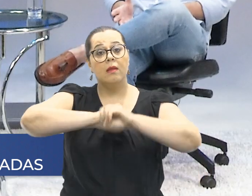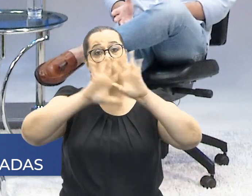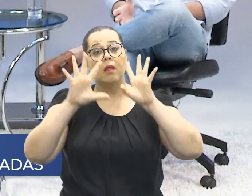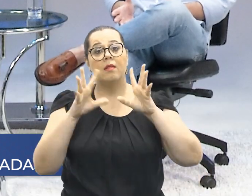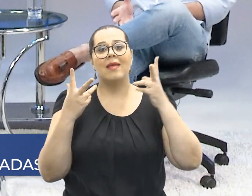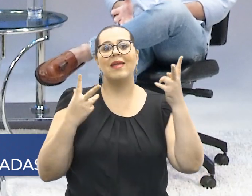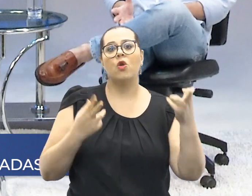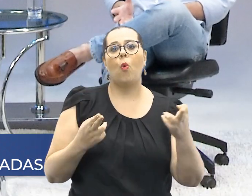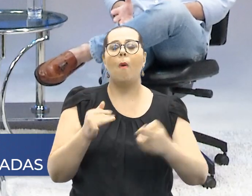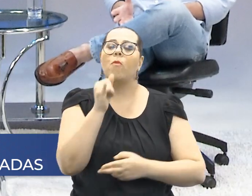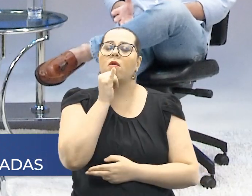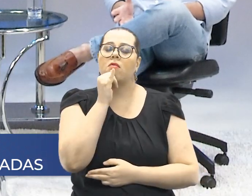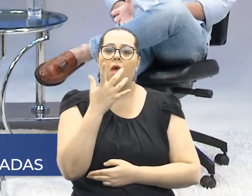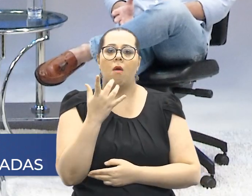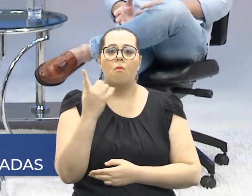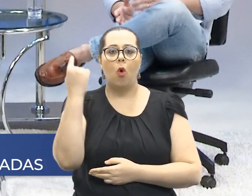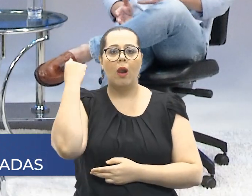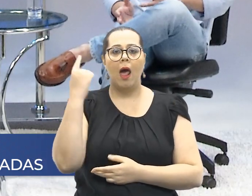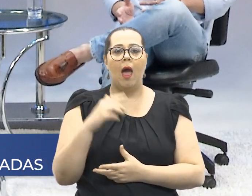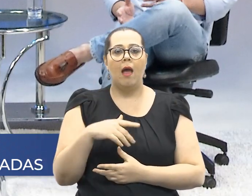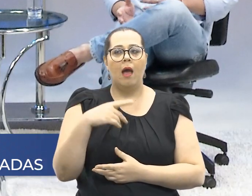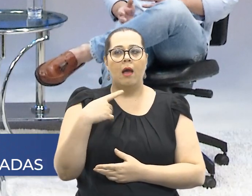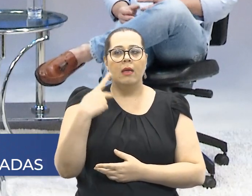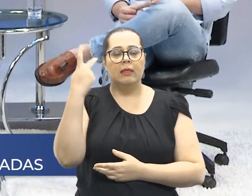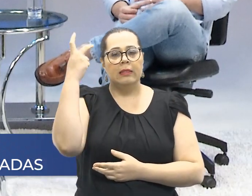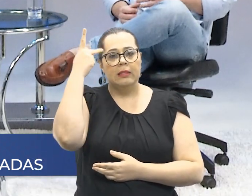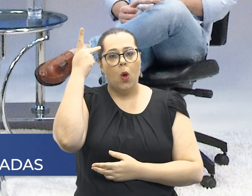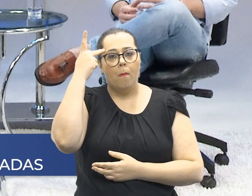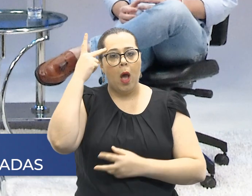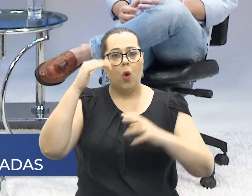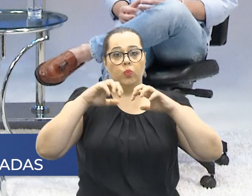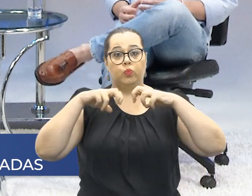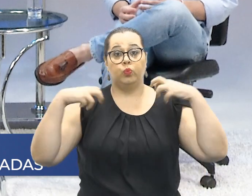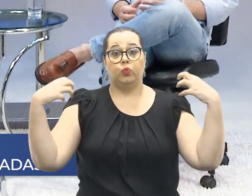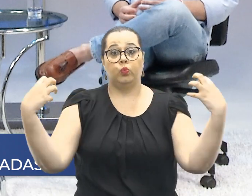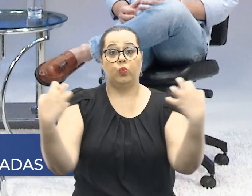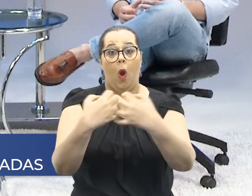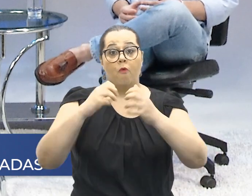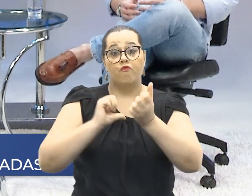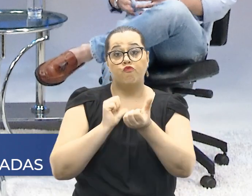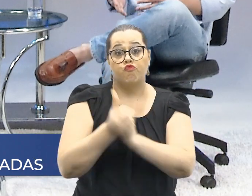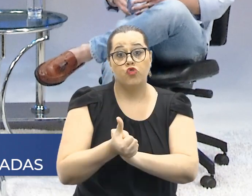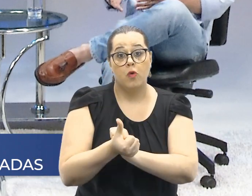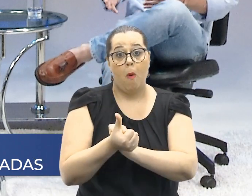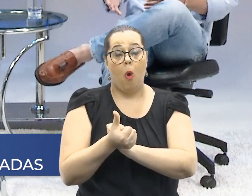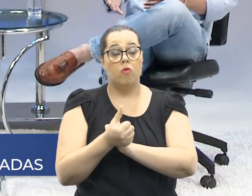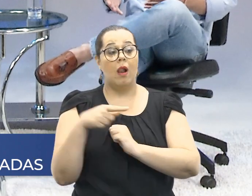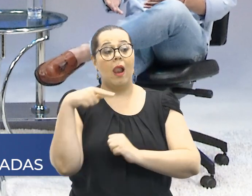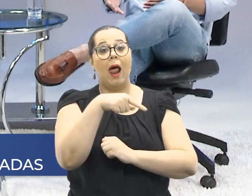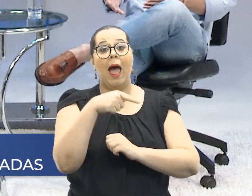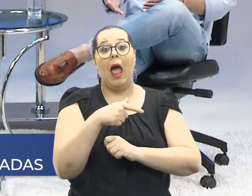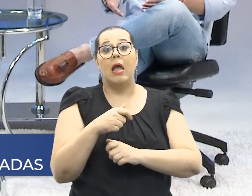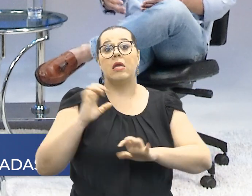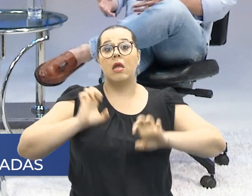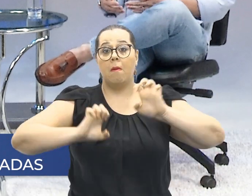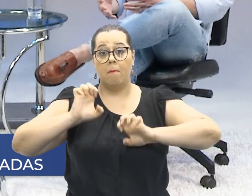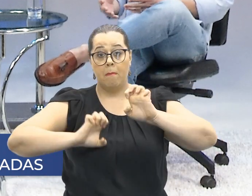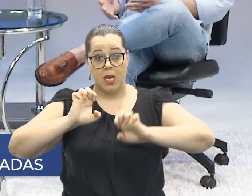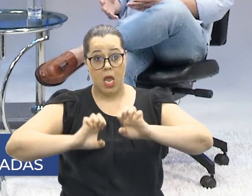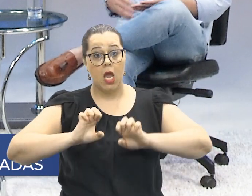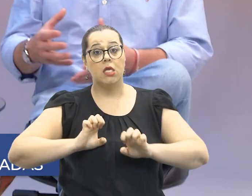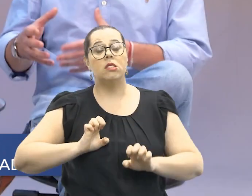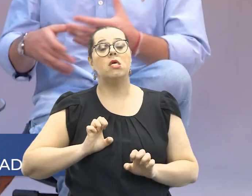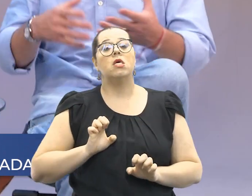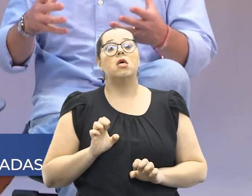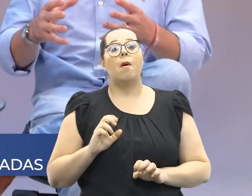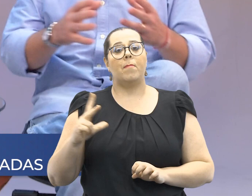vamos lembrar dos nossos estádios de futebol. O Allianz Parque, a Arena Neoquímica, aquilo lá, grandes empresas assumiram espaços que eram